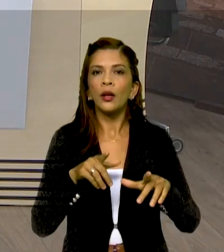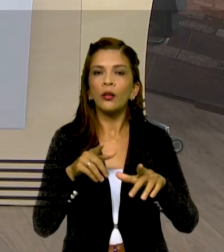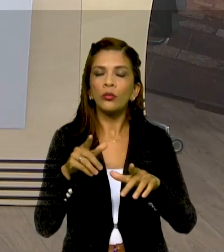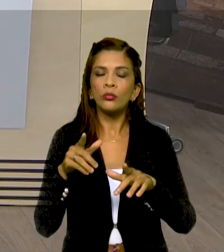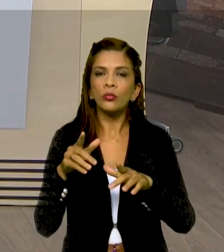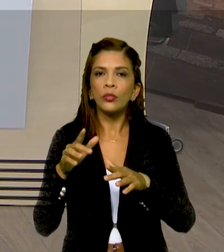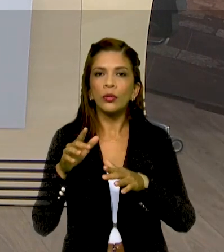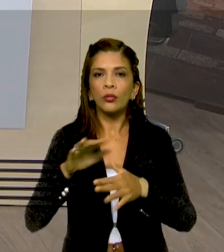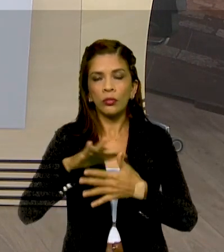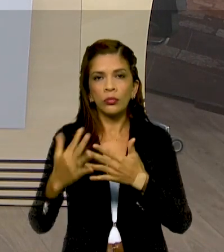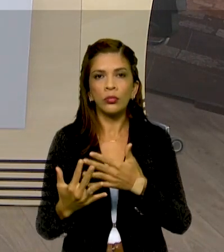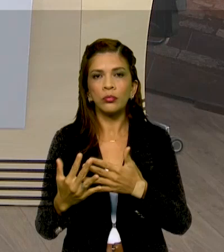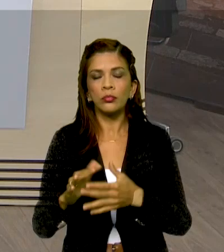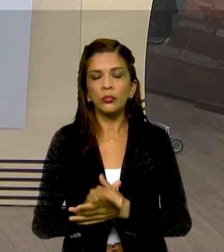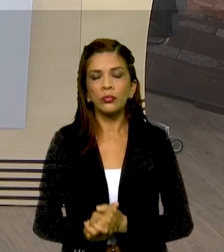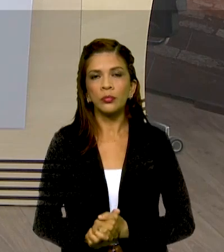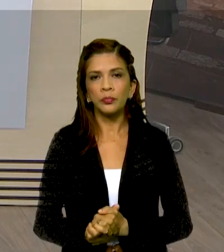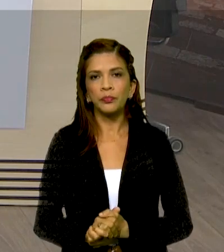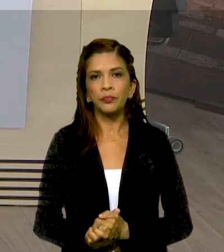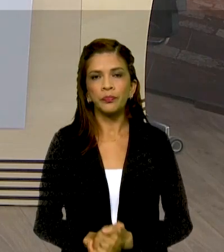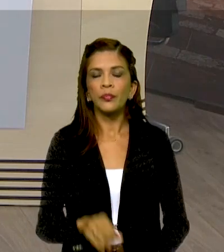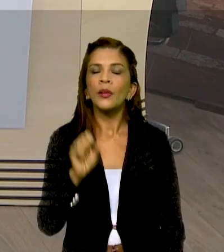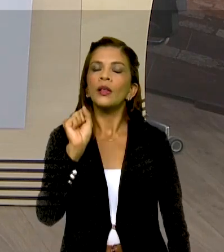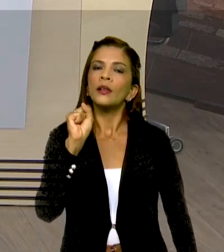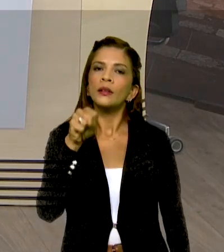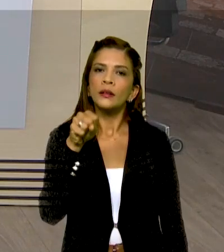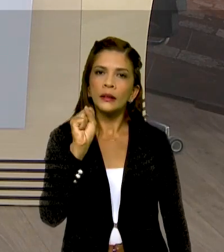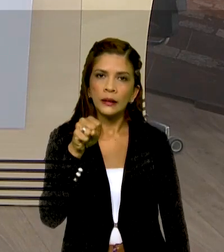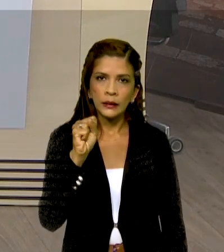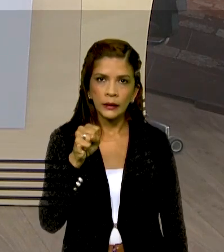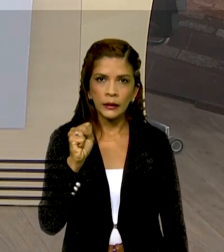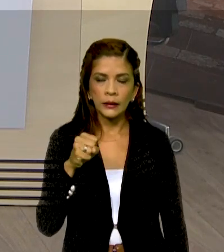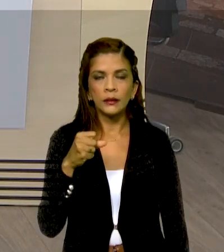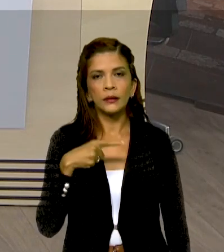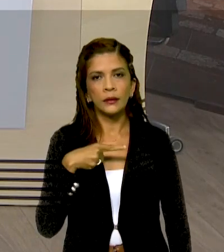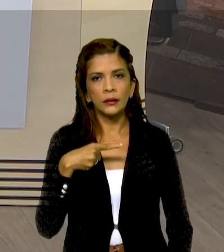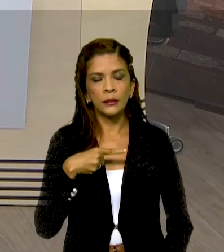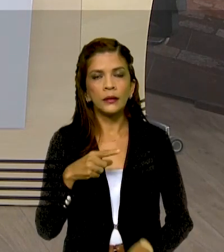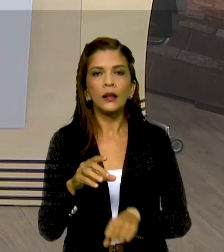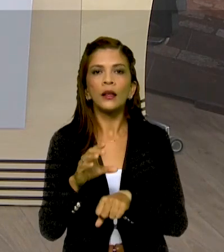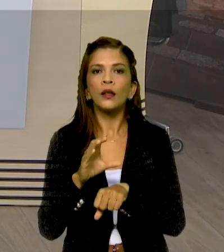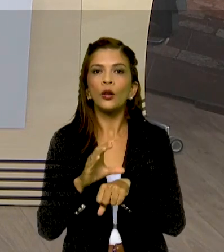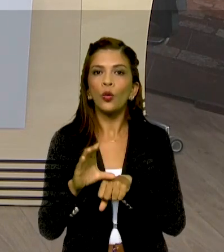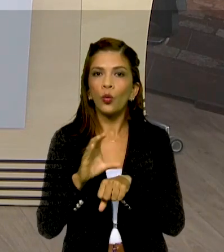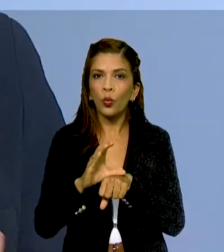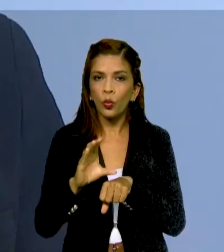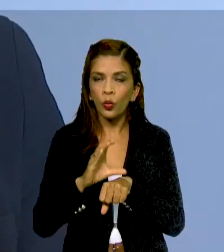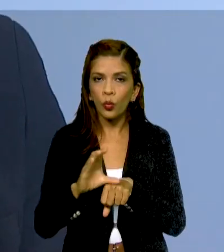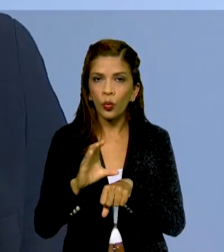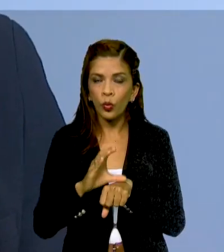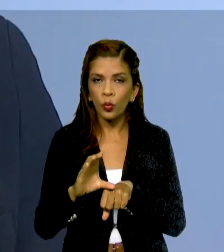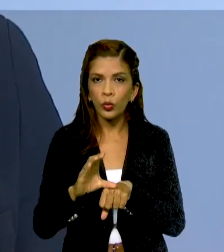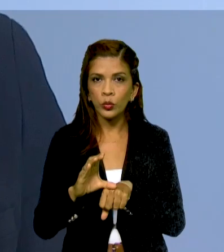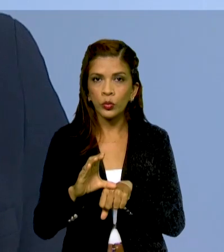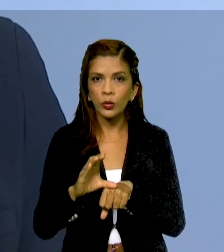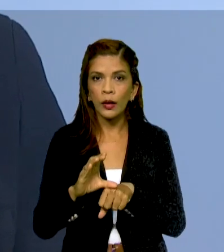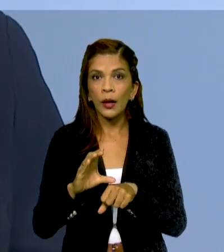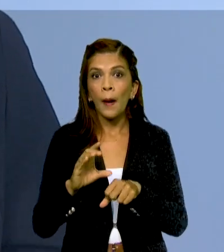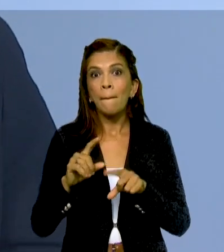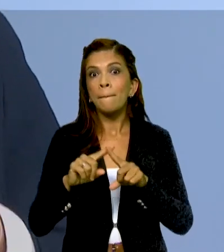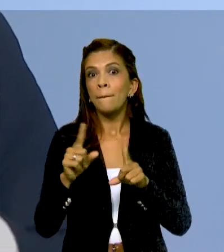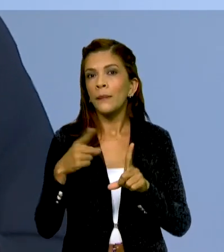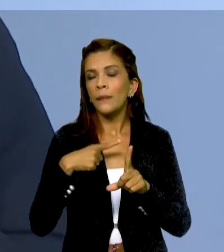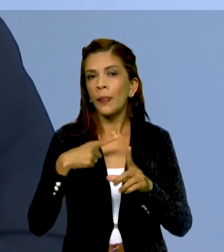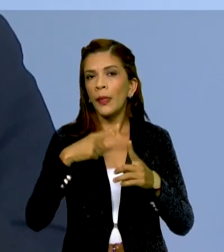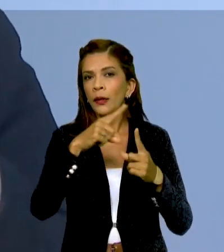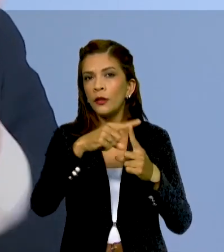isso? Tem alguns cursos, só que dentro de cada curso desse tem linhas de pesquisa. Sim. Então, existe,